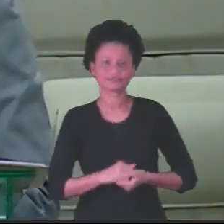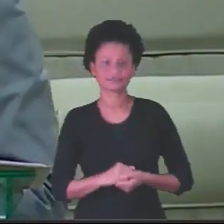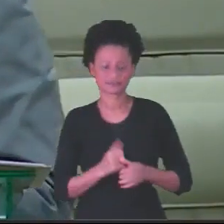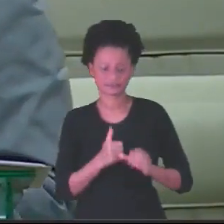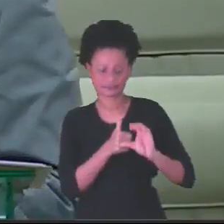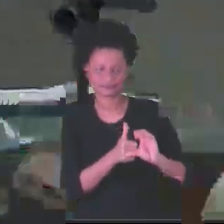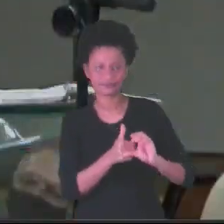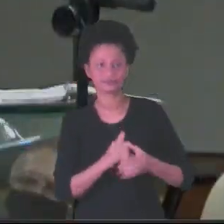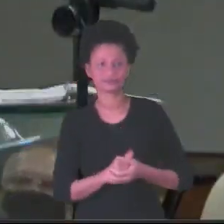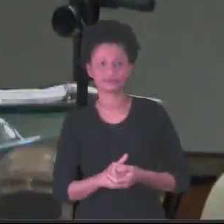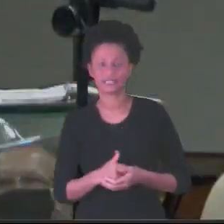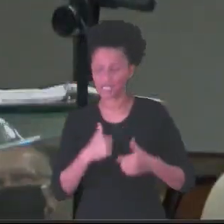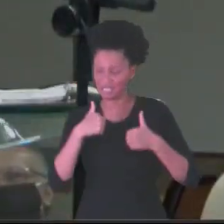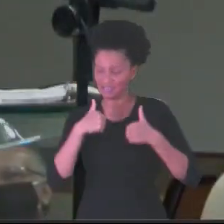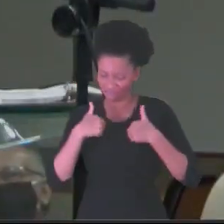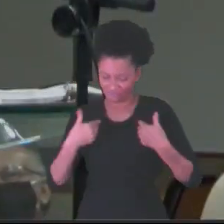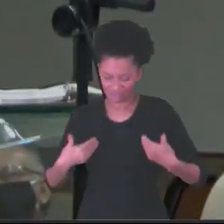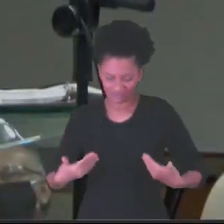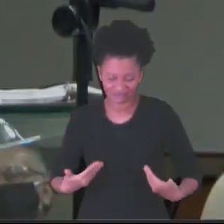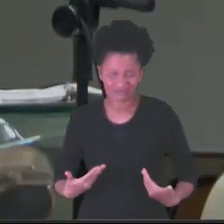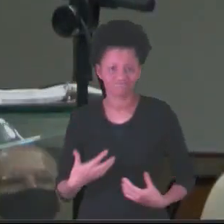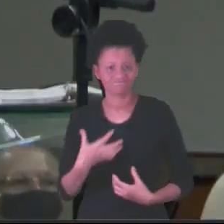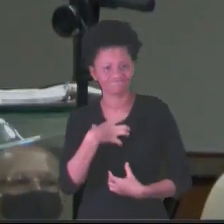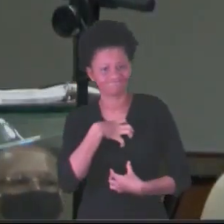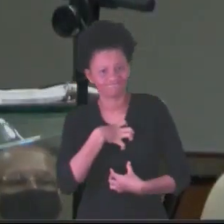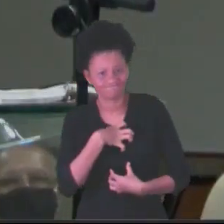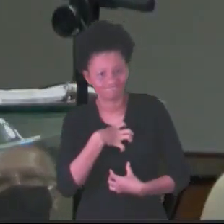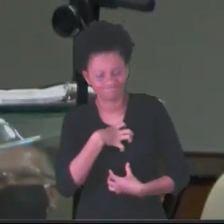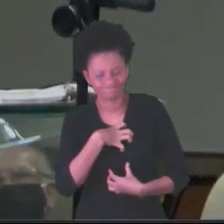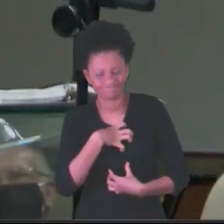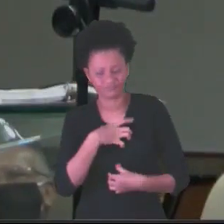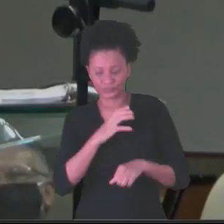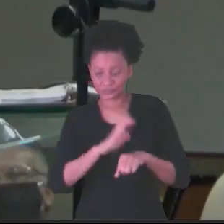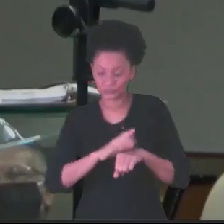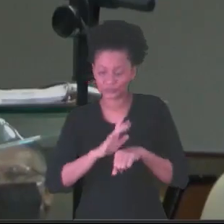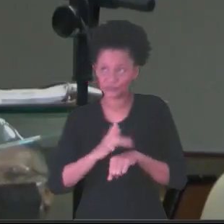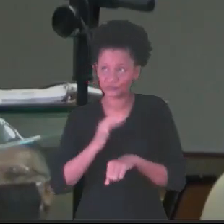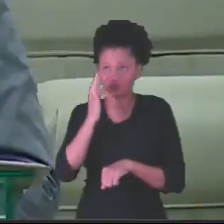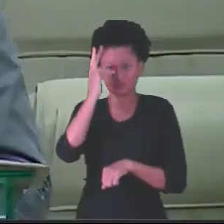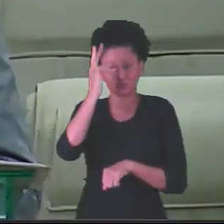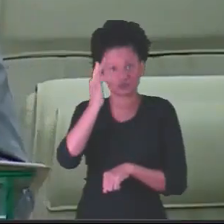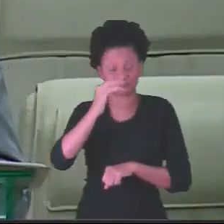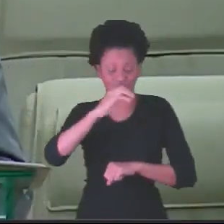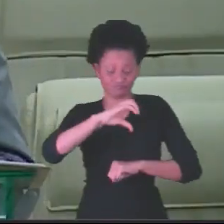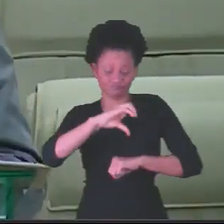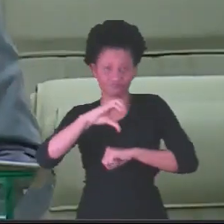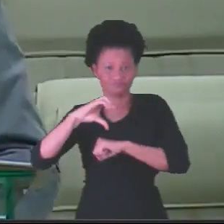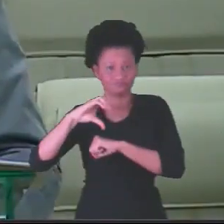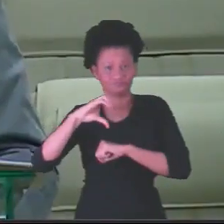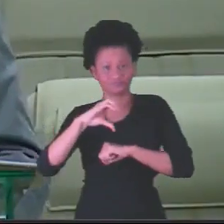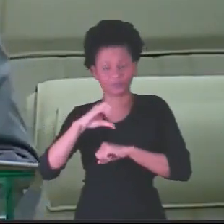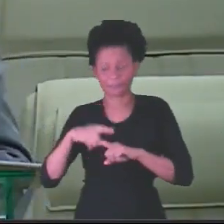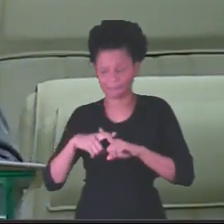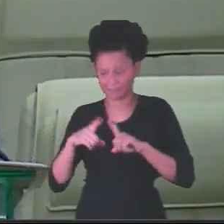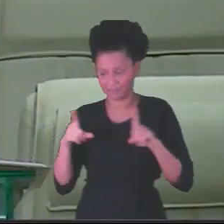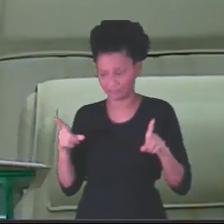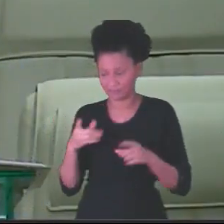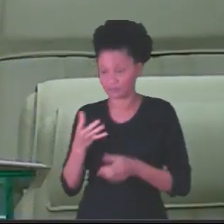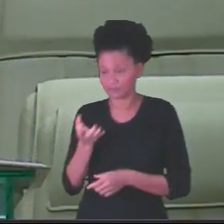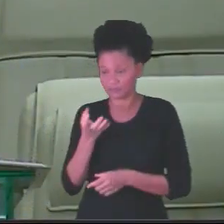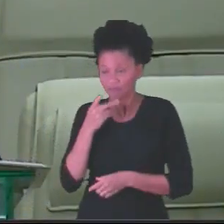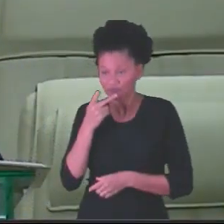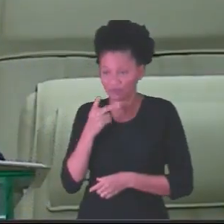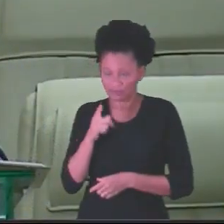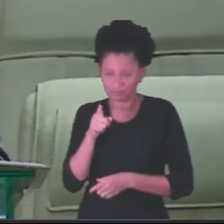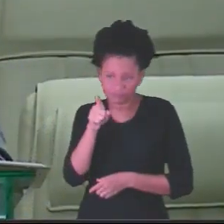quem sabe se eu tô aqui para descendo o meu futuro é incerto ah mas eu quero dizer uma coisa para